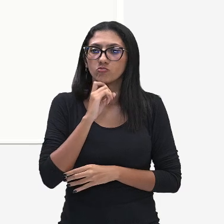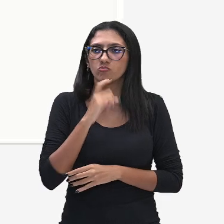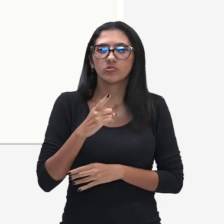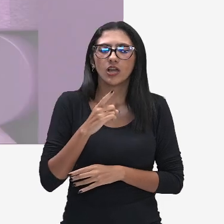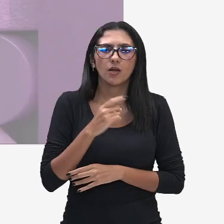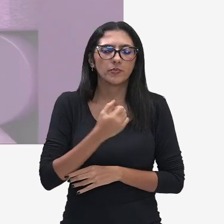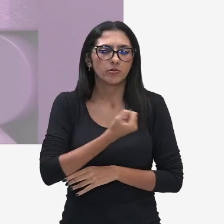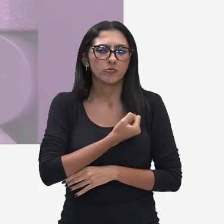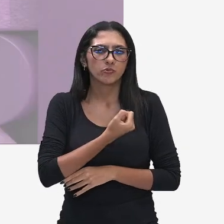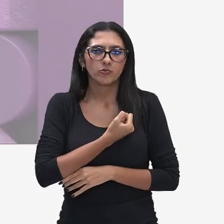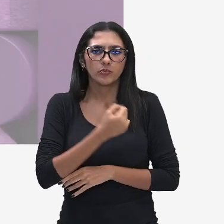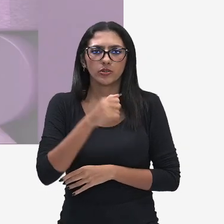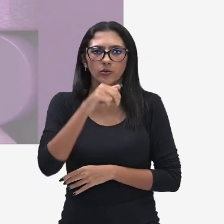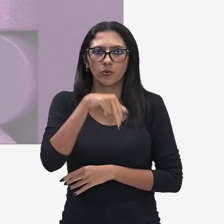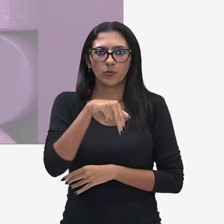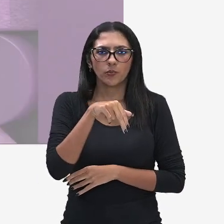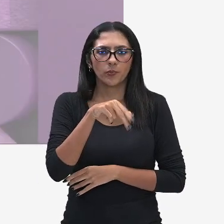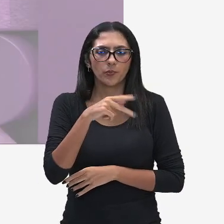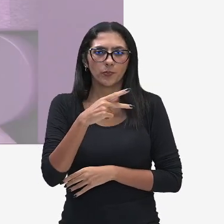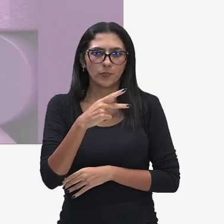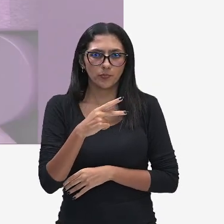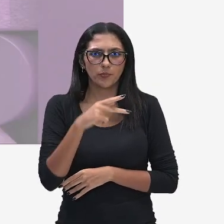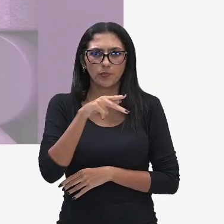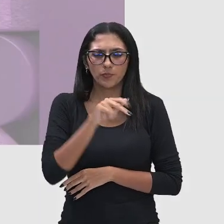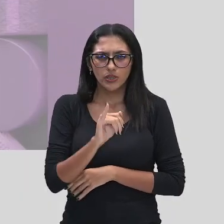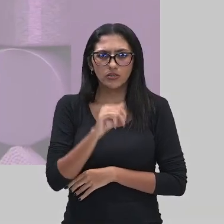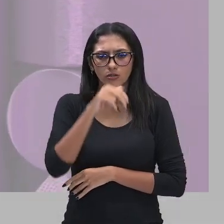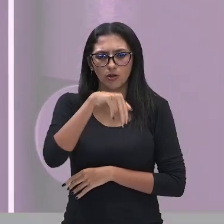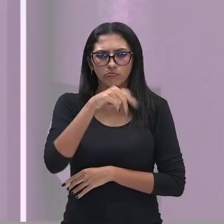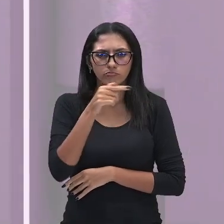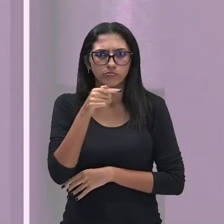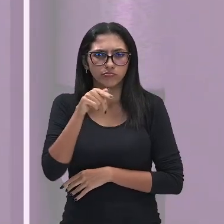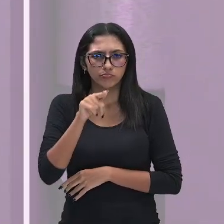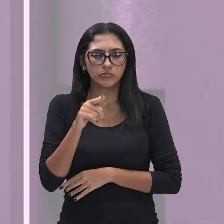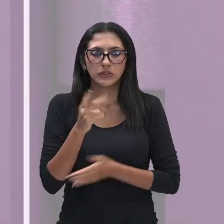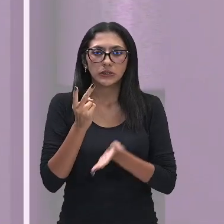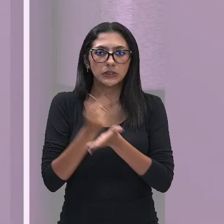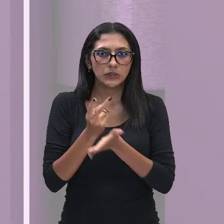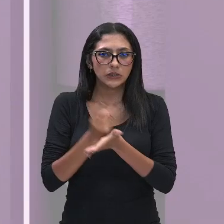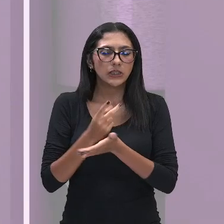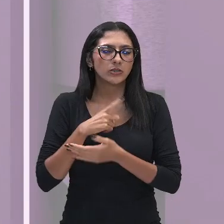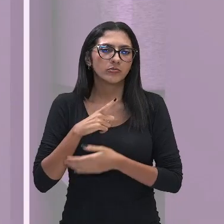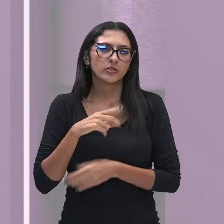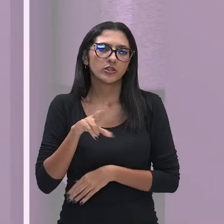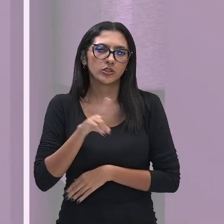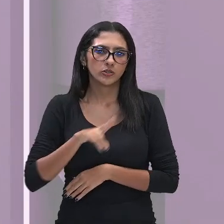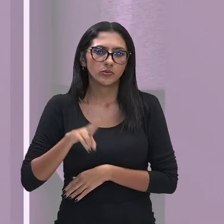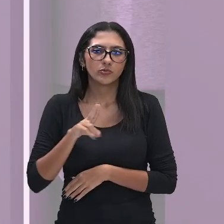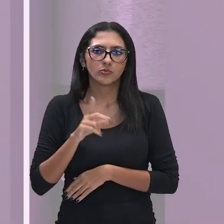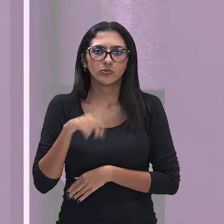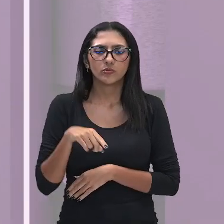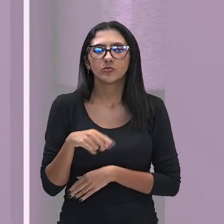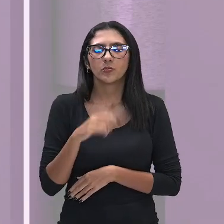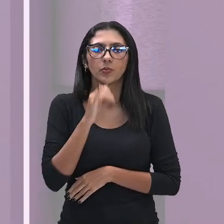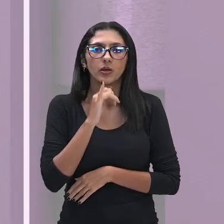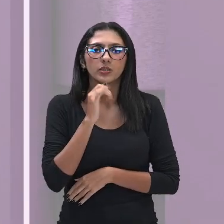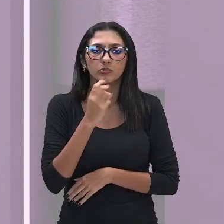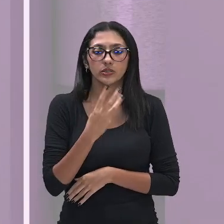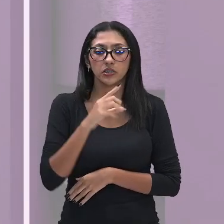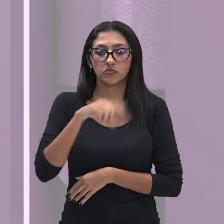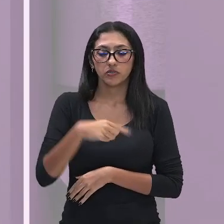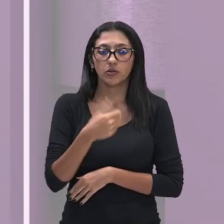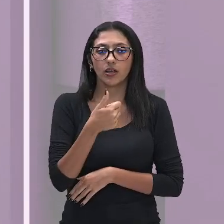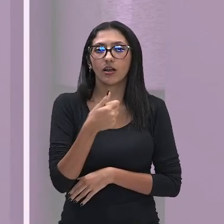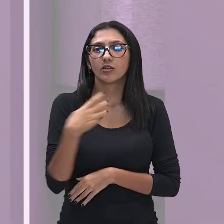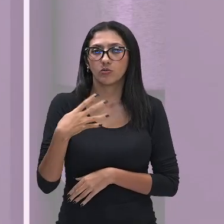a questão não te informou o valor do π, sempre trabalhe com esse valor igual a 3,14. Por